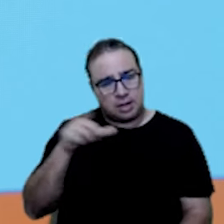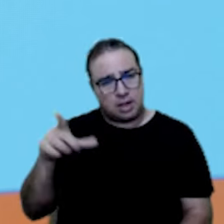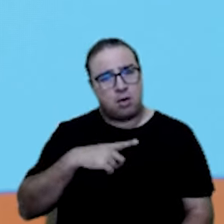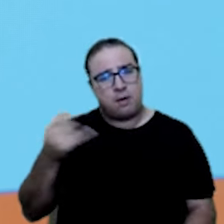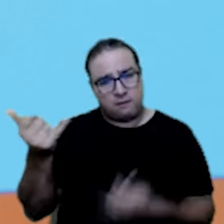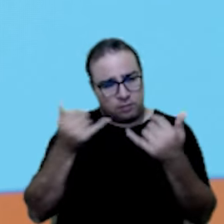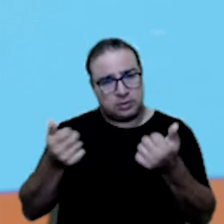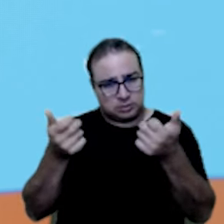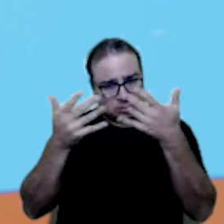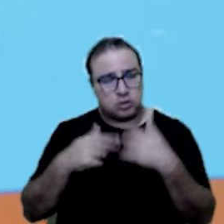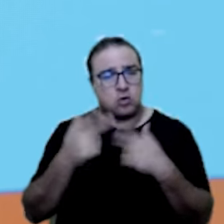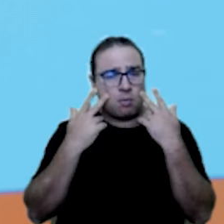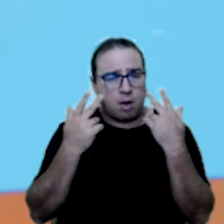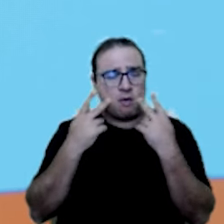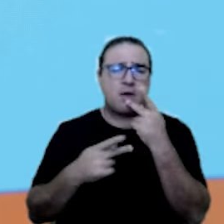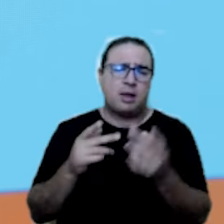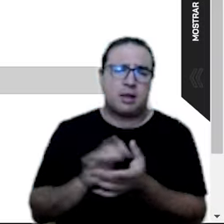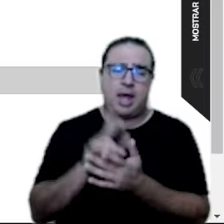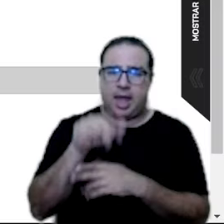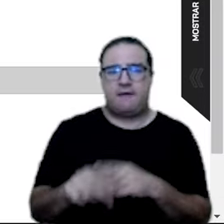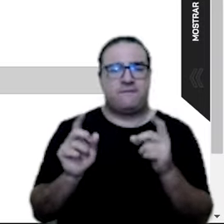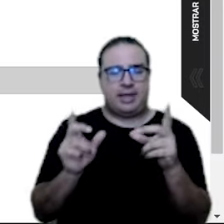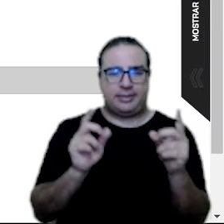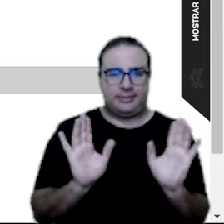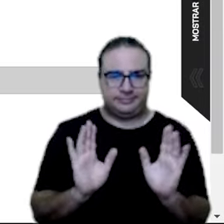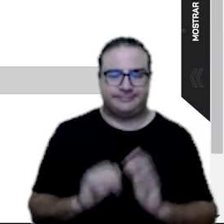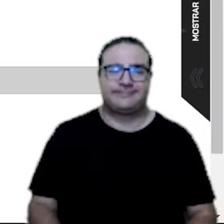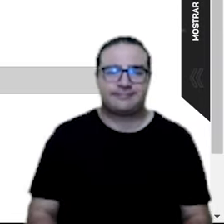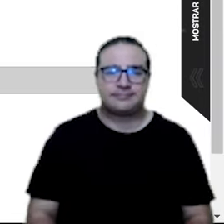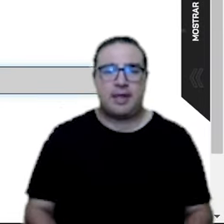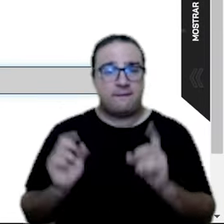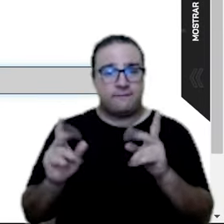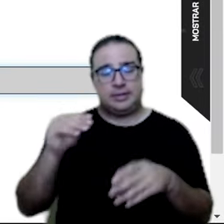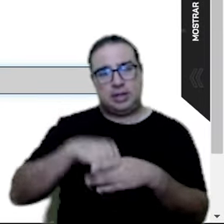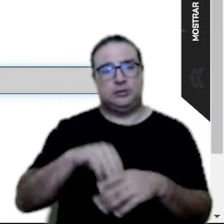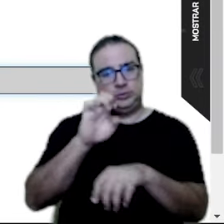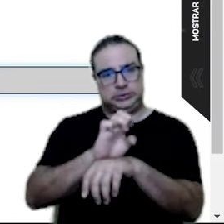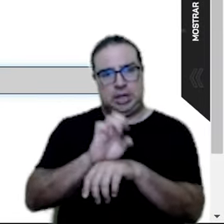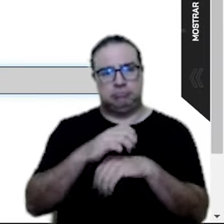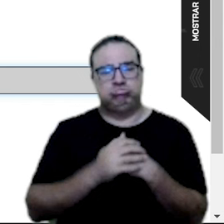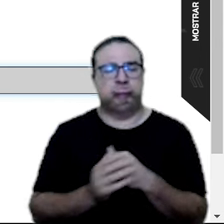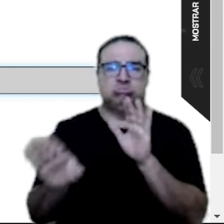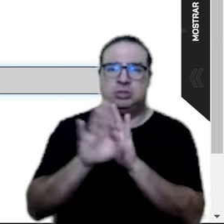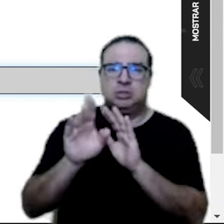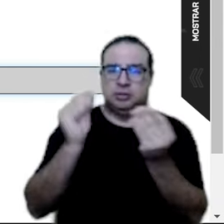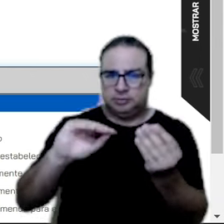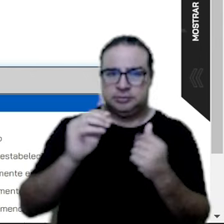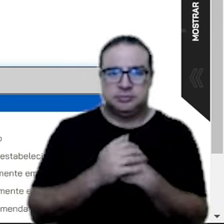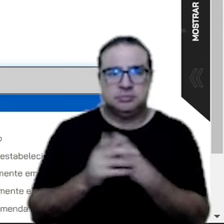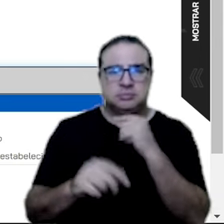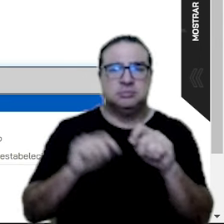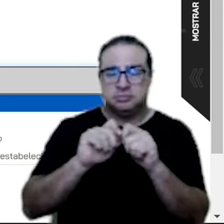né aquela informação que normalmente a gente fala ah é venda né venda dentro do Estado eu venho aqui e